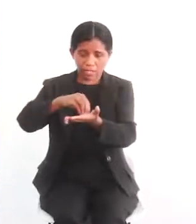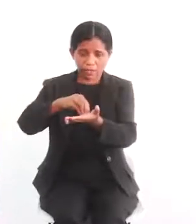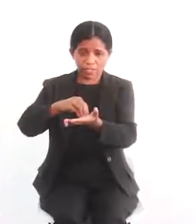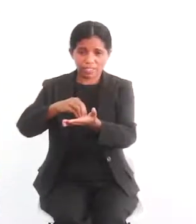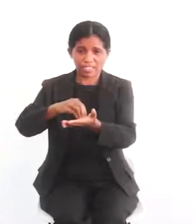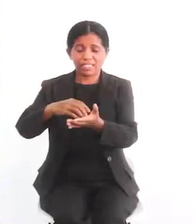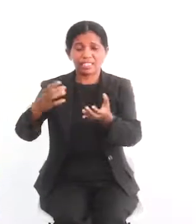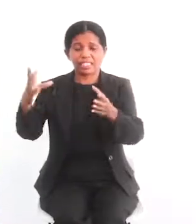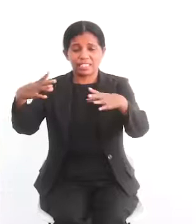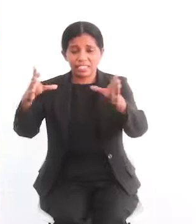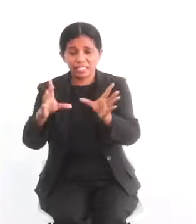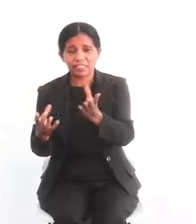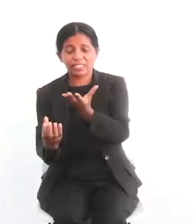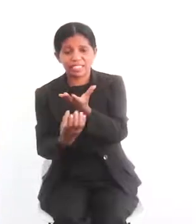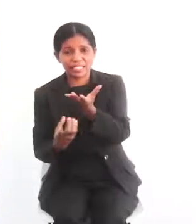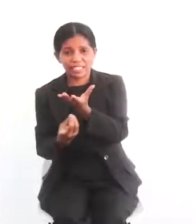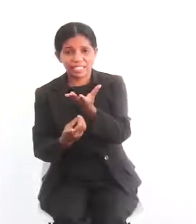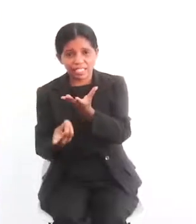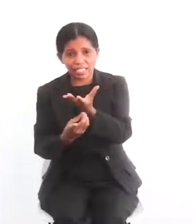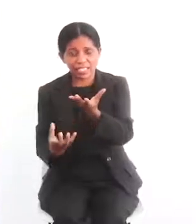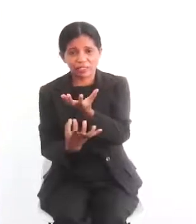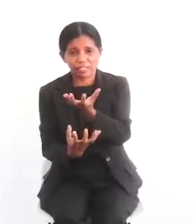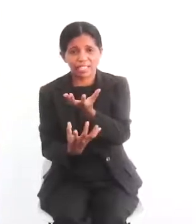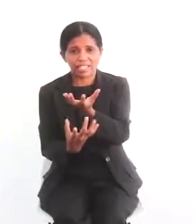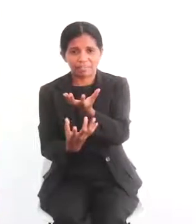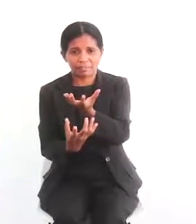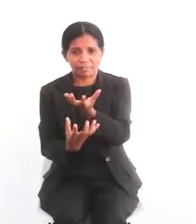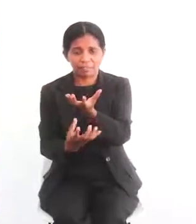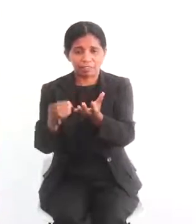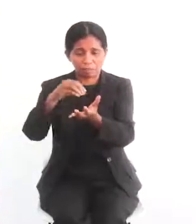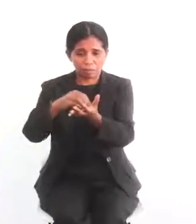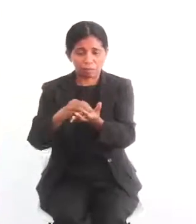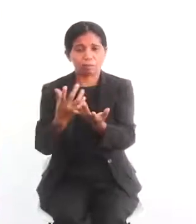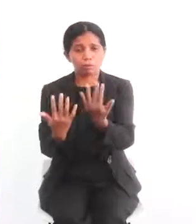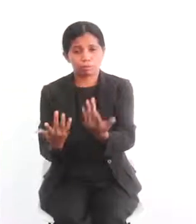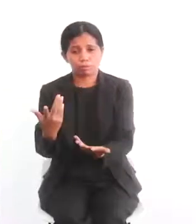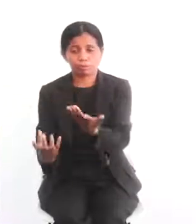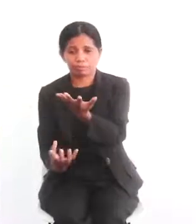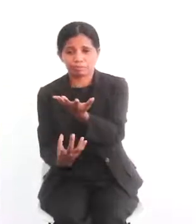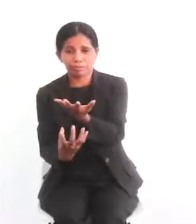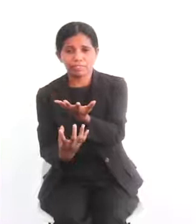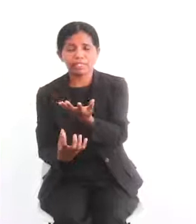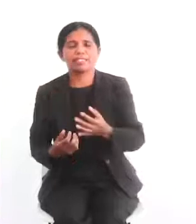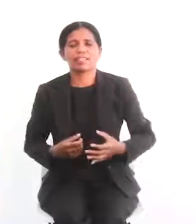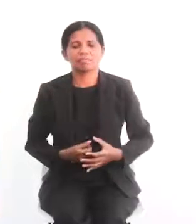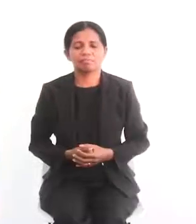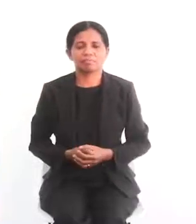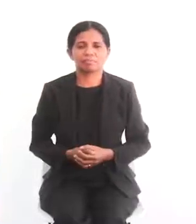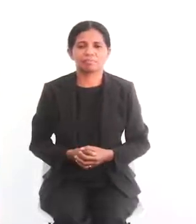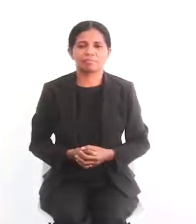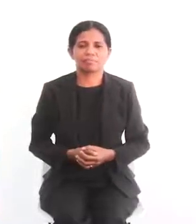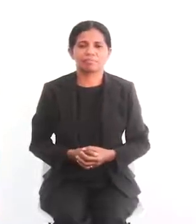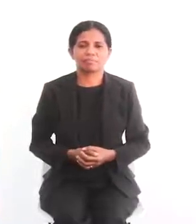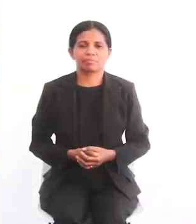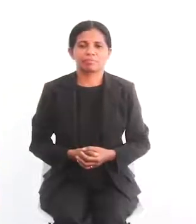líquido. Por fim, pôs este líquido de coco ralado num tacho